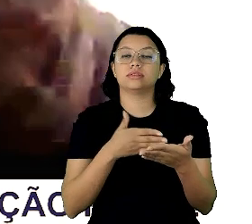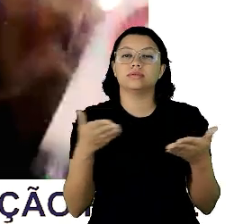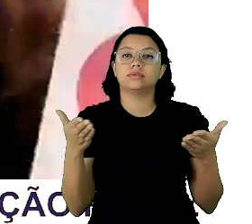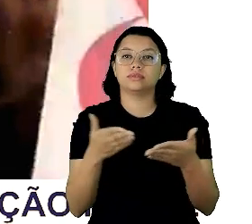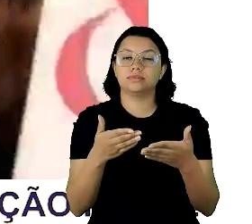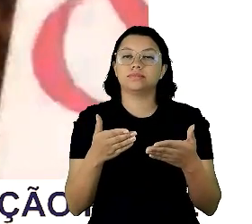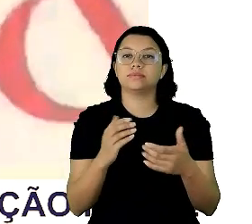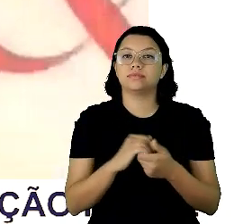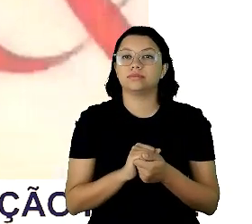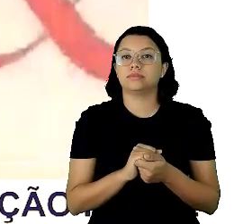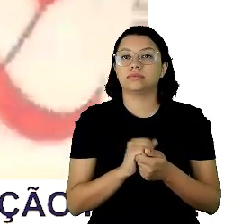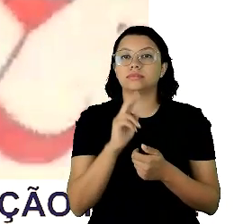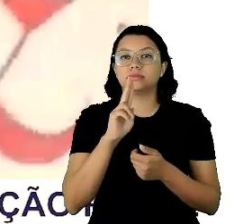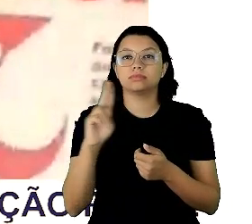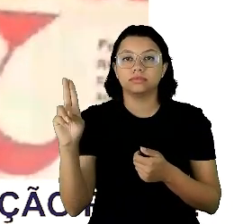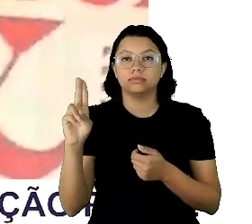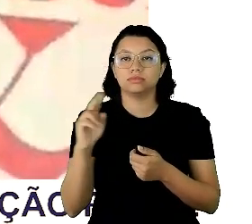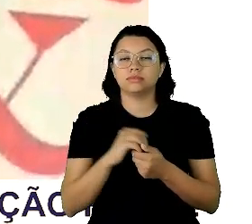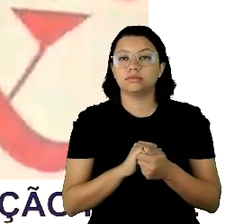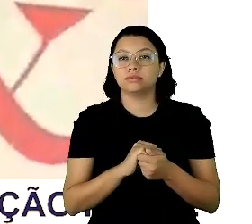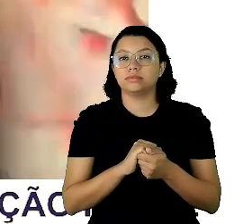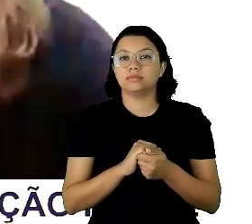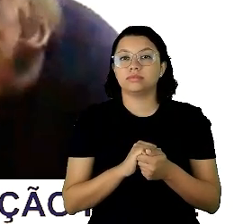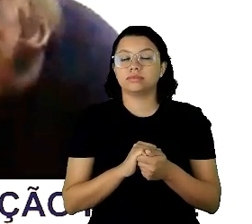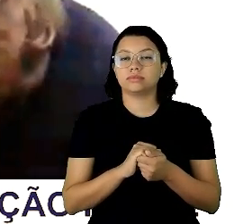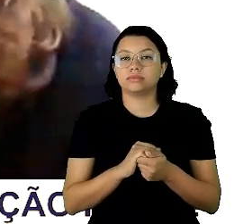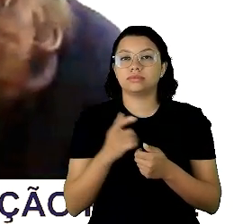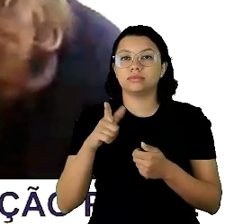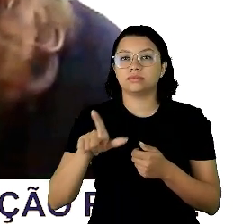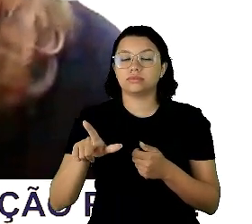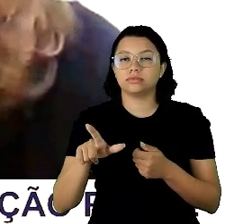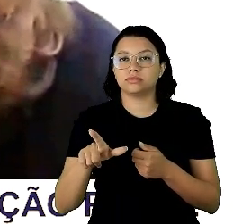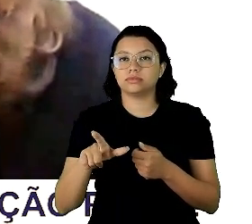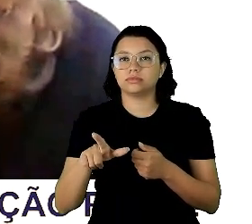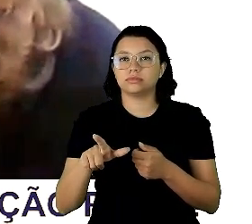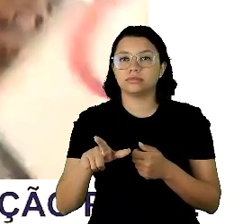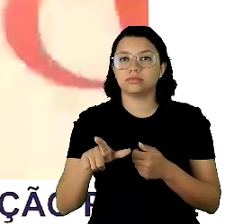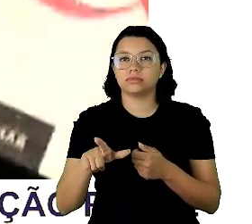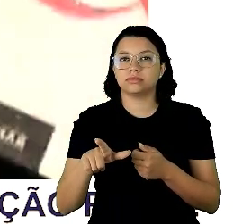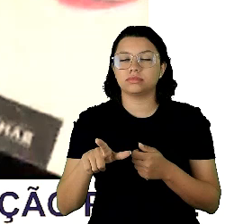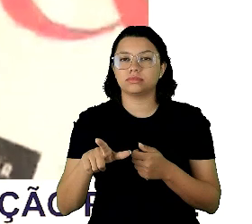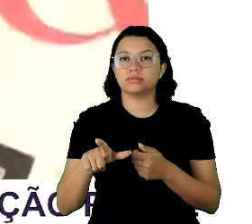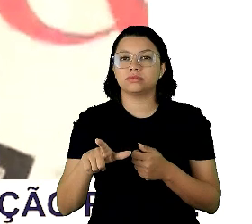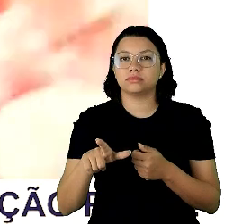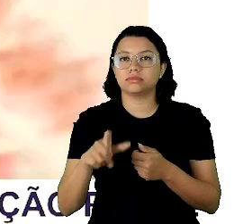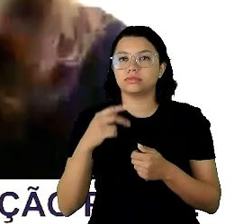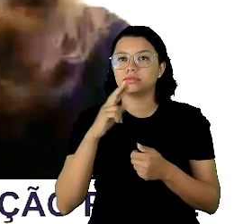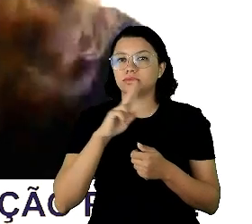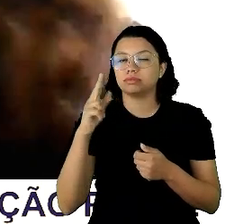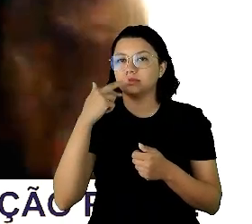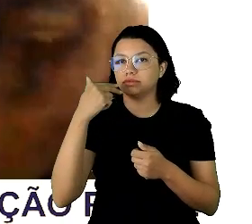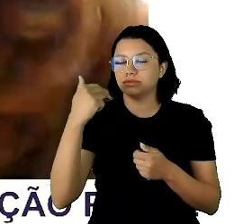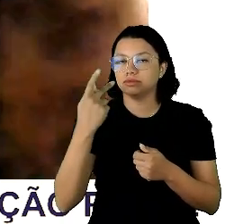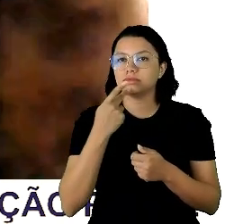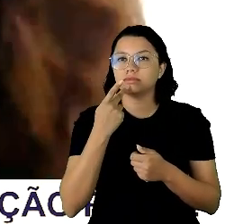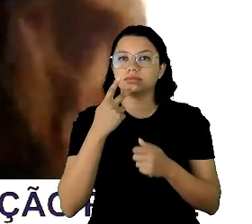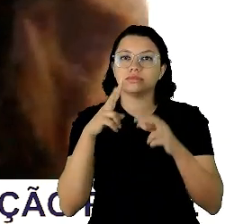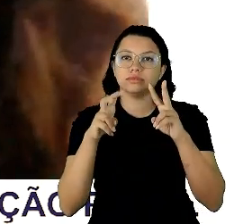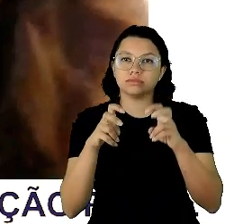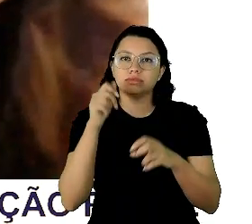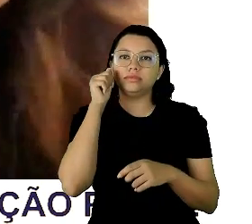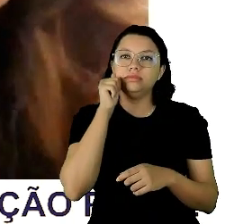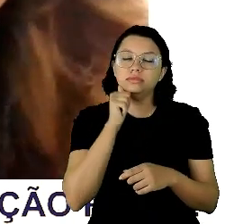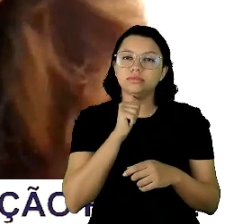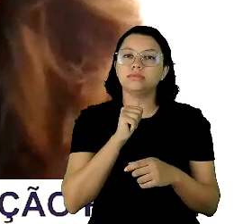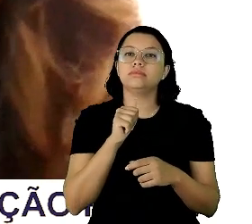Chimamanda, e esse livro daqui, da Peggy Ornstein, que fala sobre garotas e sexo. Mas ela fala